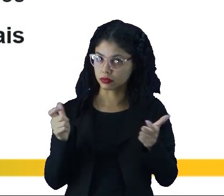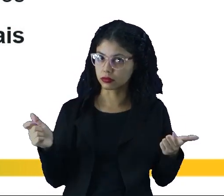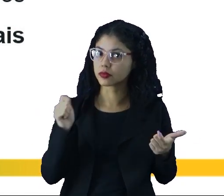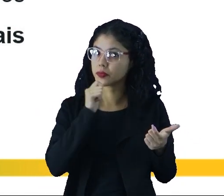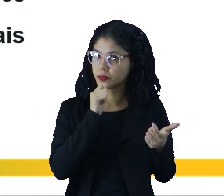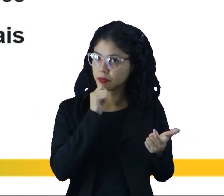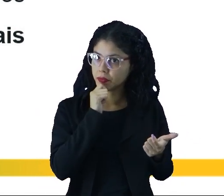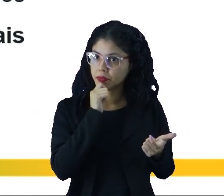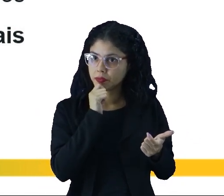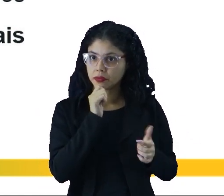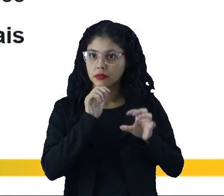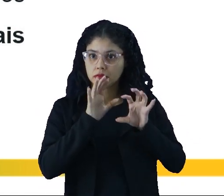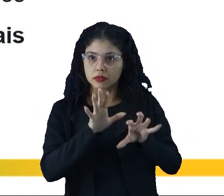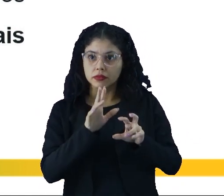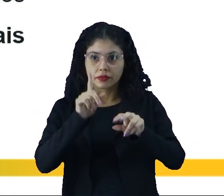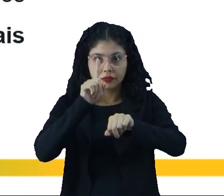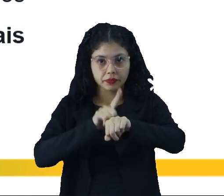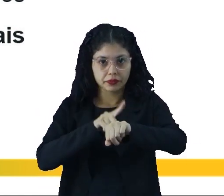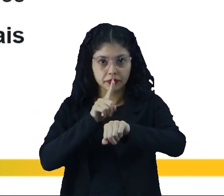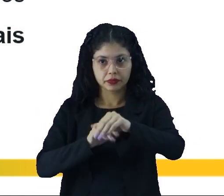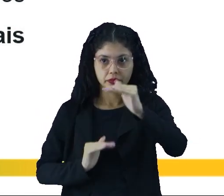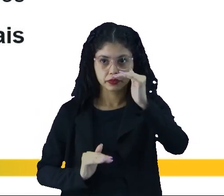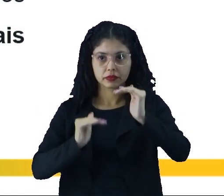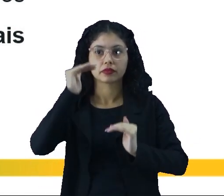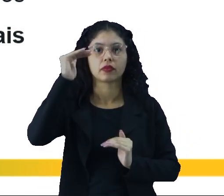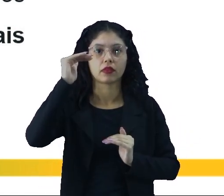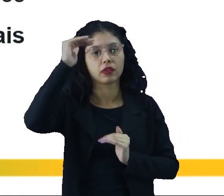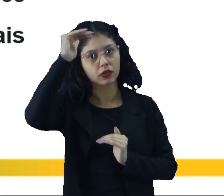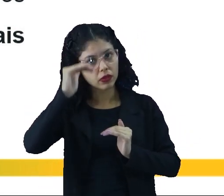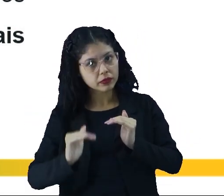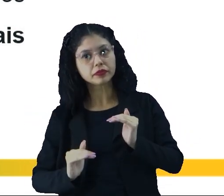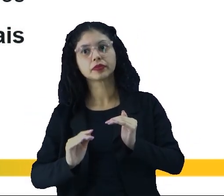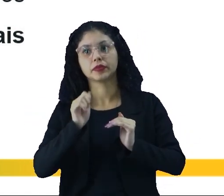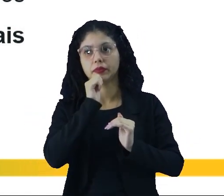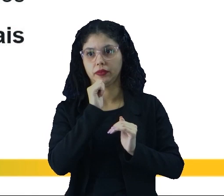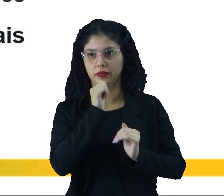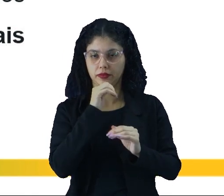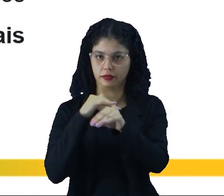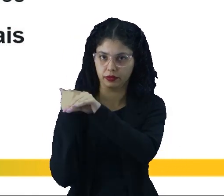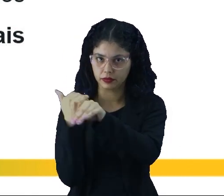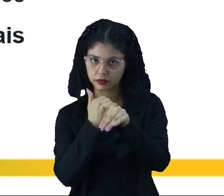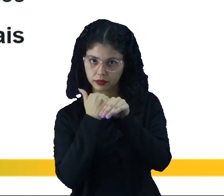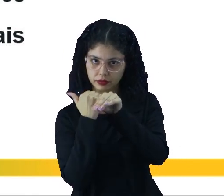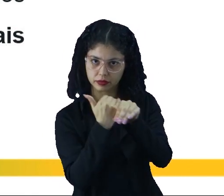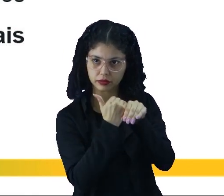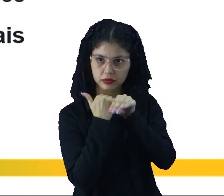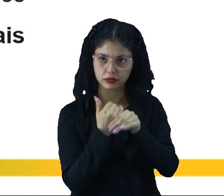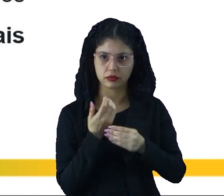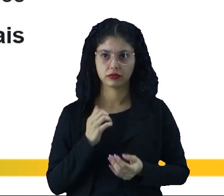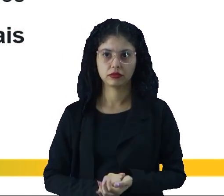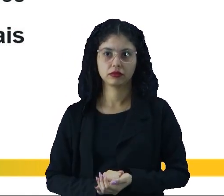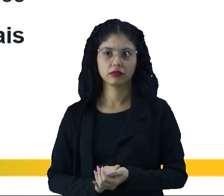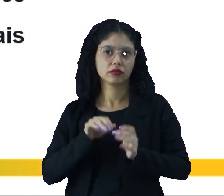aumentando. Além disso, os tempos de subida e de descida, eles sempre são